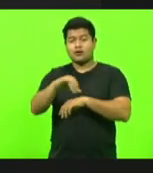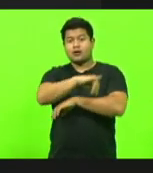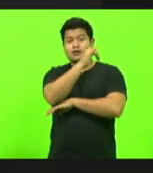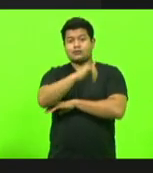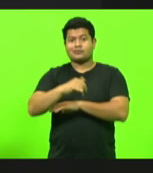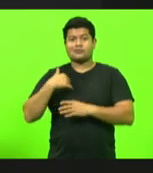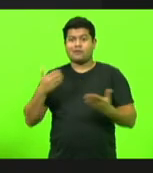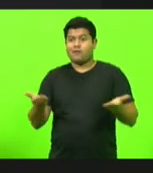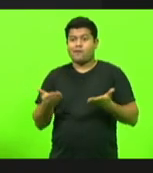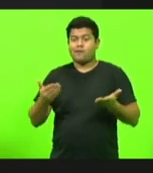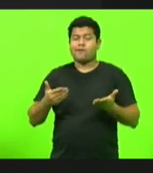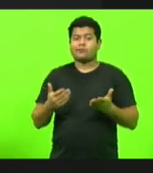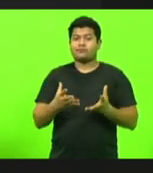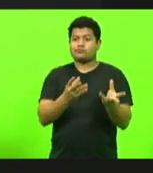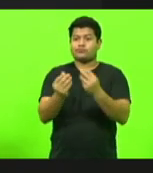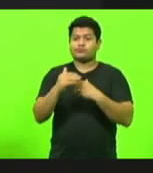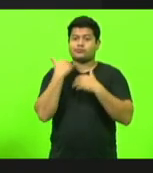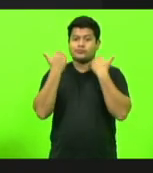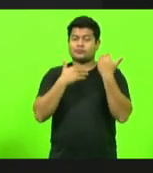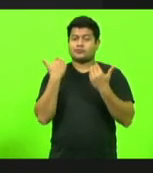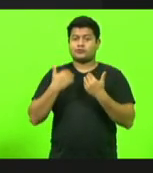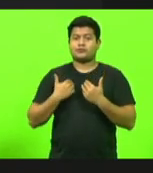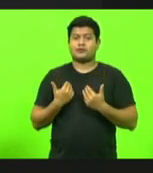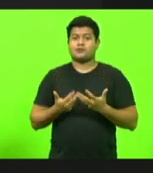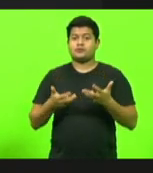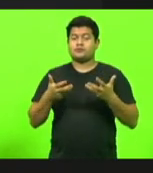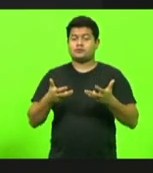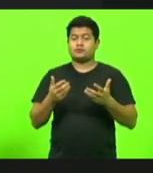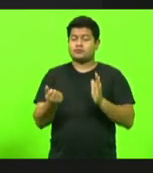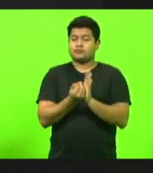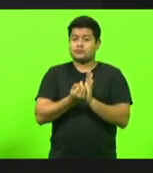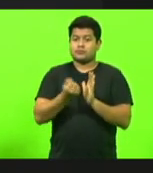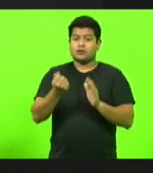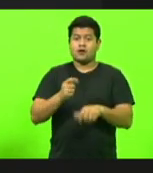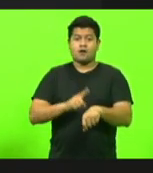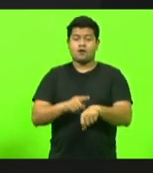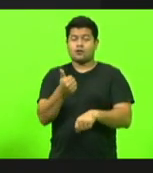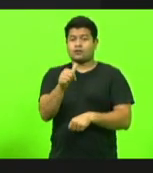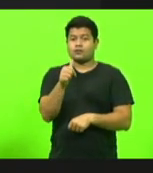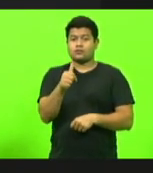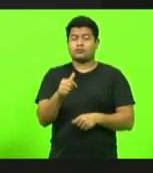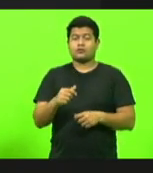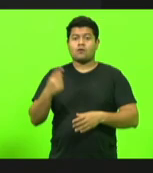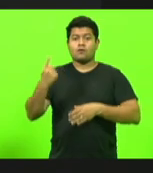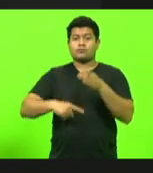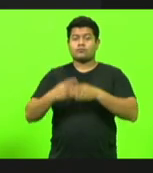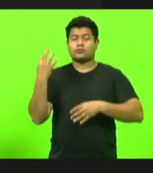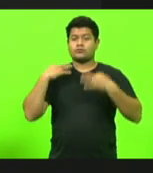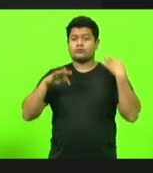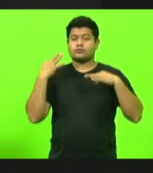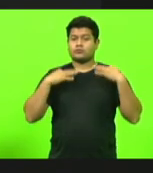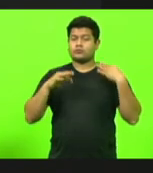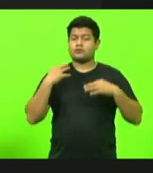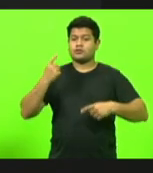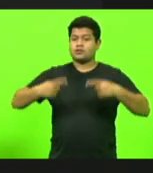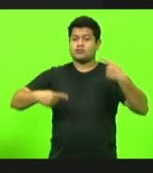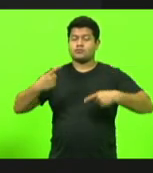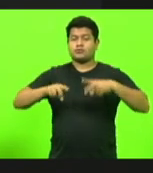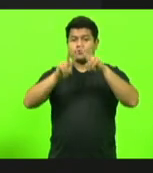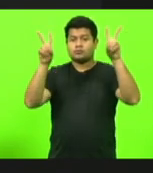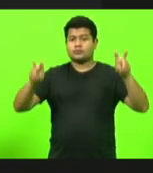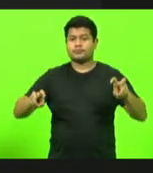baleia por ordem de redes irregulares. Então, faço esse registro, 11 horas, Comissão de Turismo reunida para debater esse tema, senhor